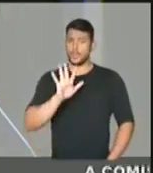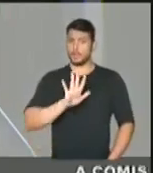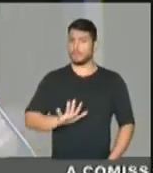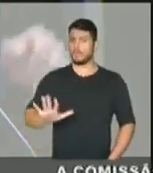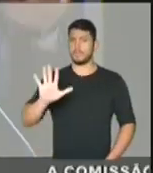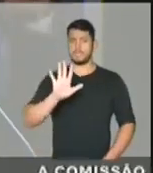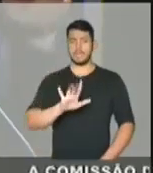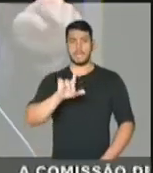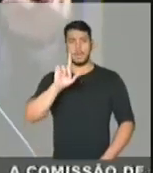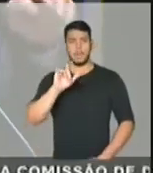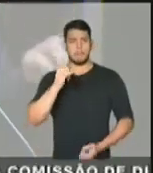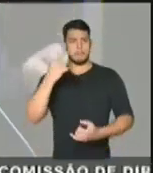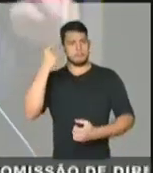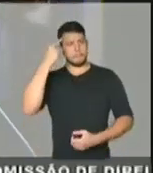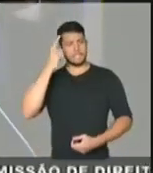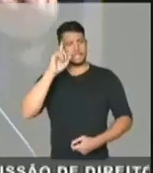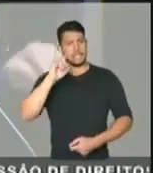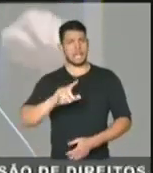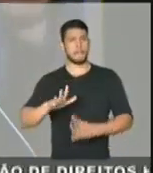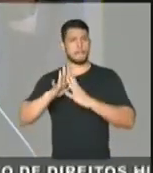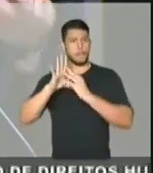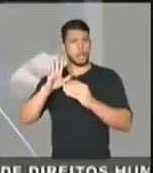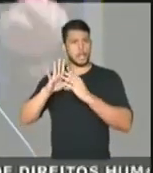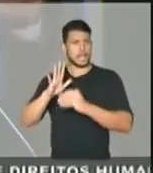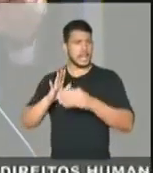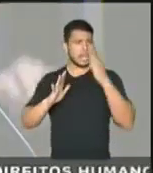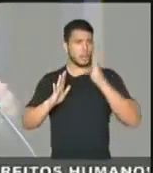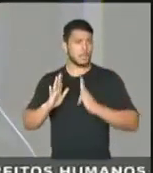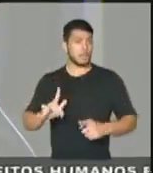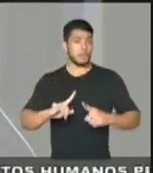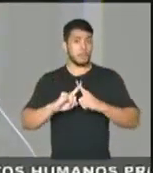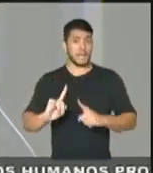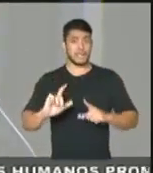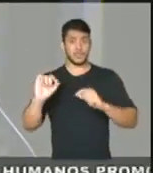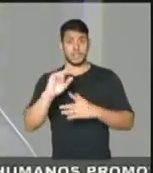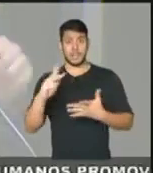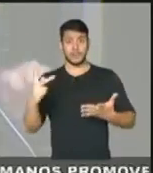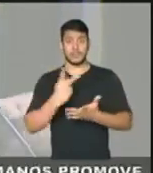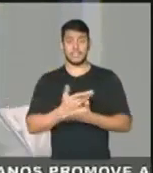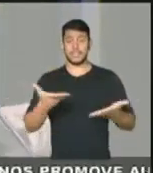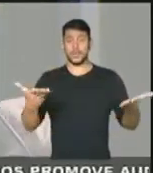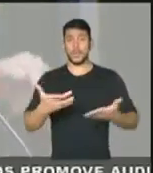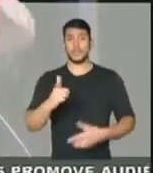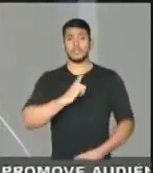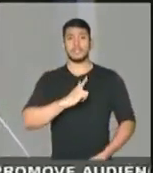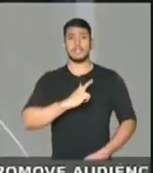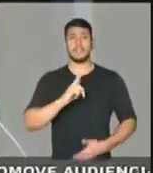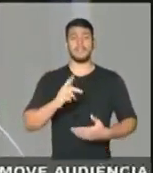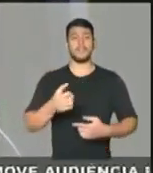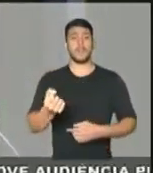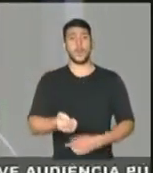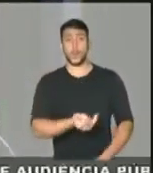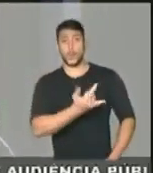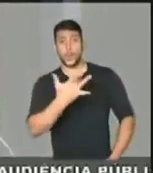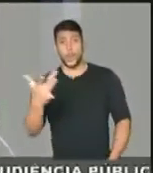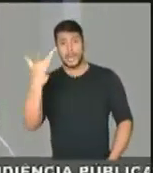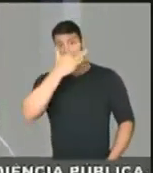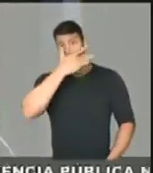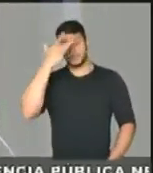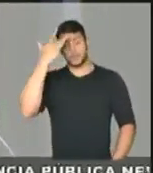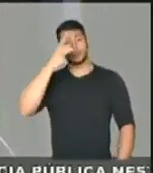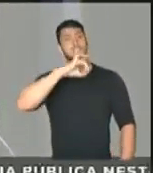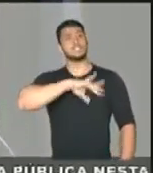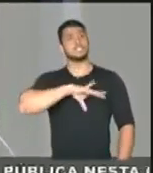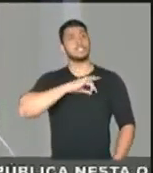Brasil, mas que coloca hoje milhões e milhões de chilenos nas ruas, dizendo: nós queremos